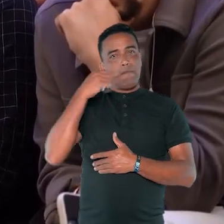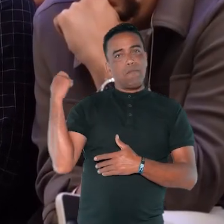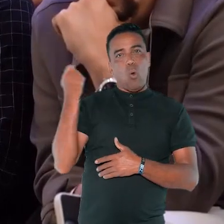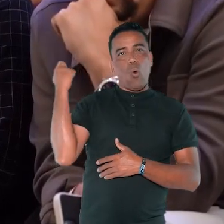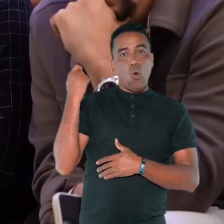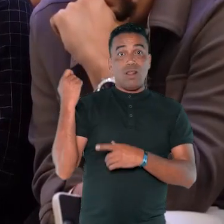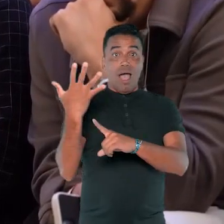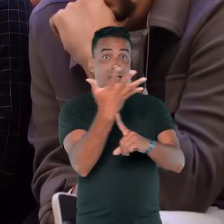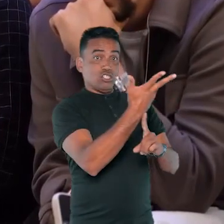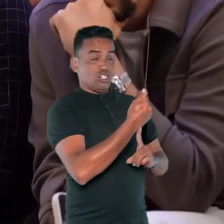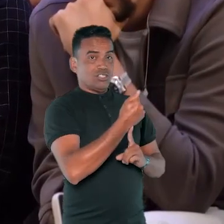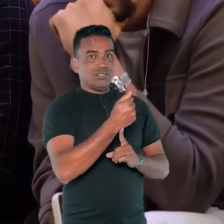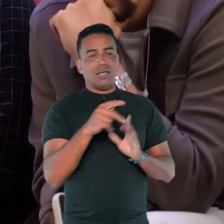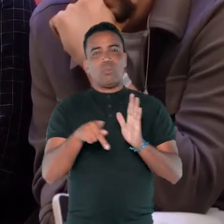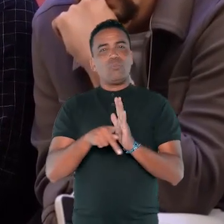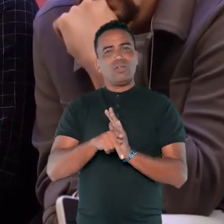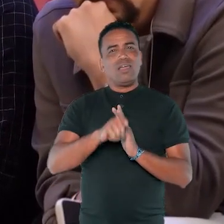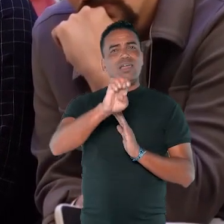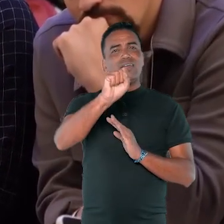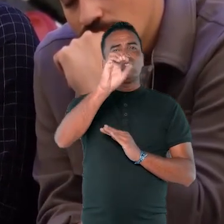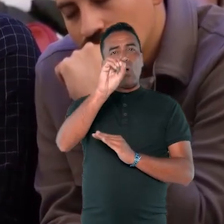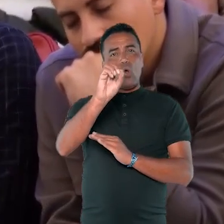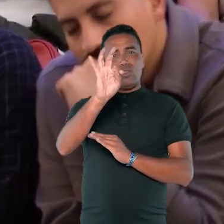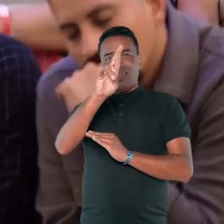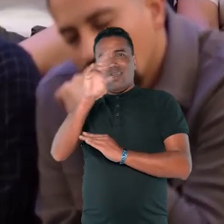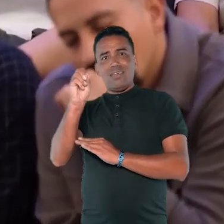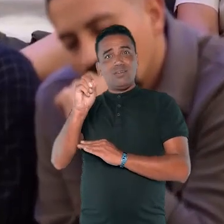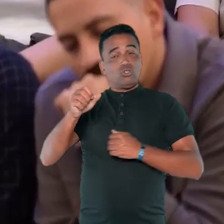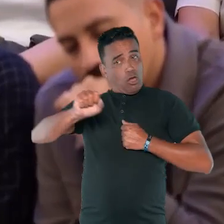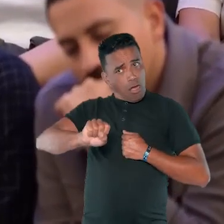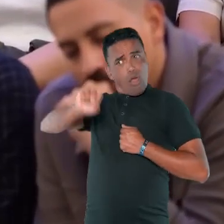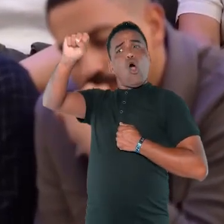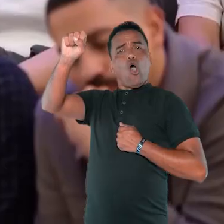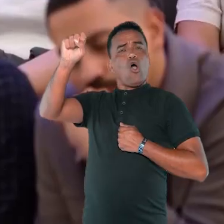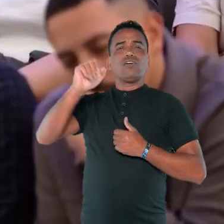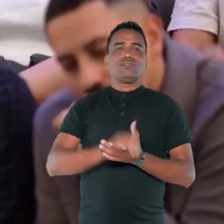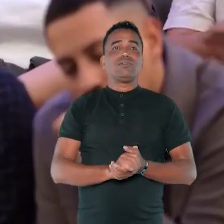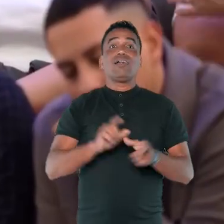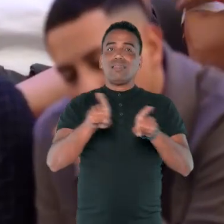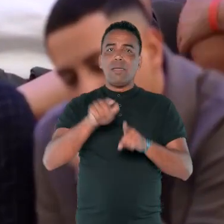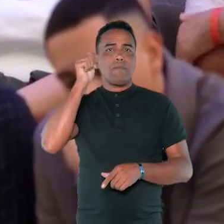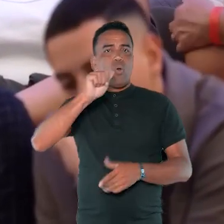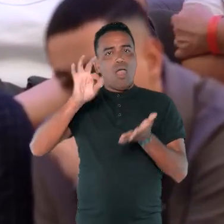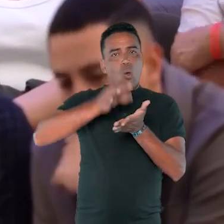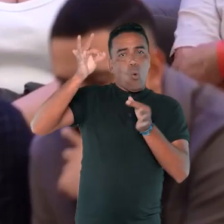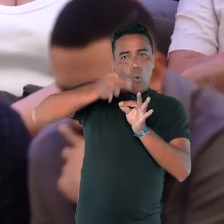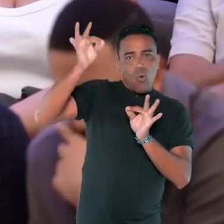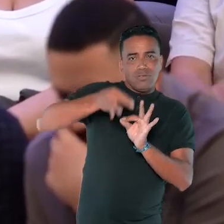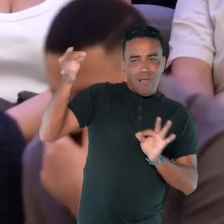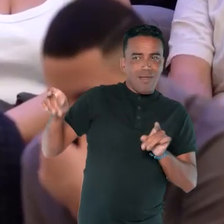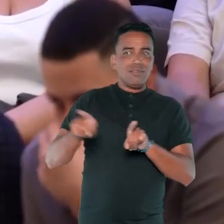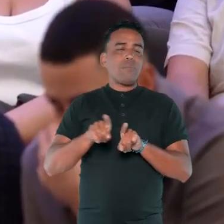e não só escoteiros e heróis de falsas lutas. São as costureiras e dondocas, e os